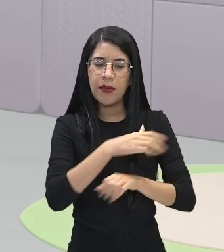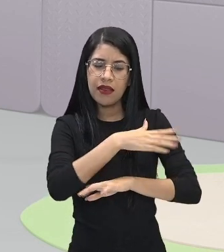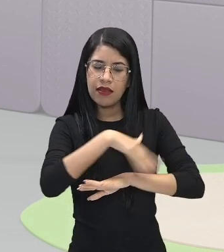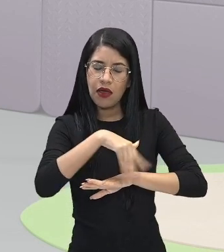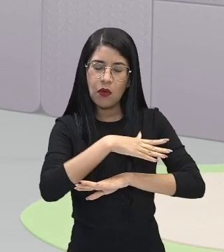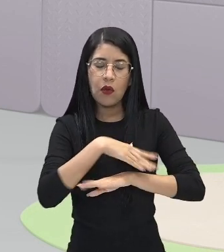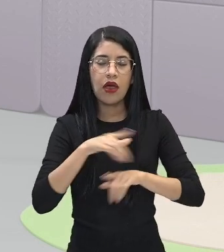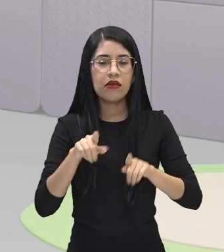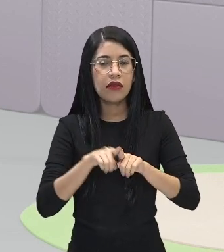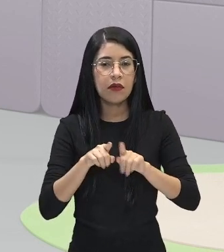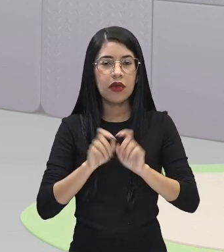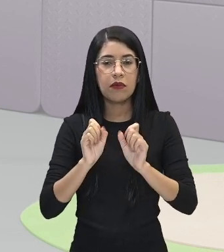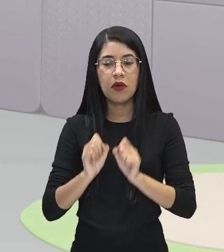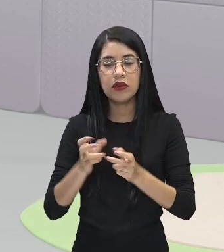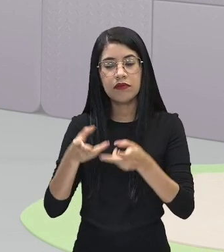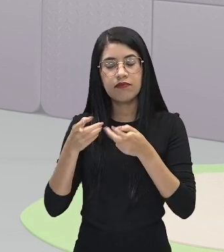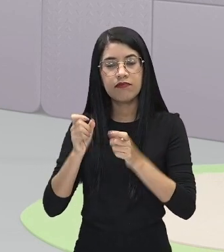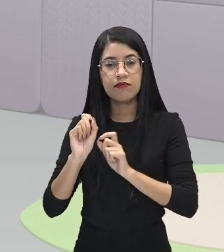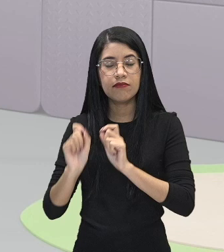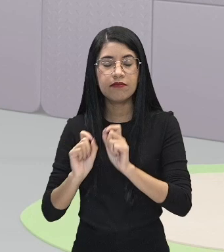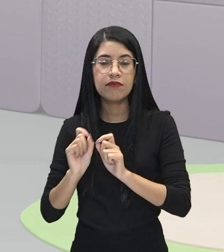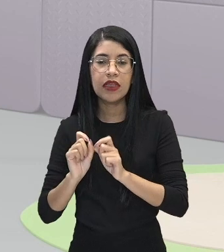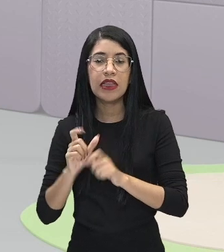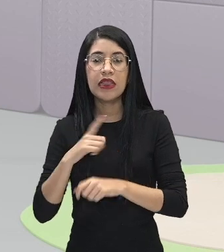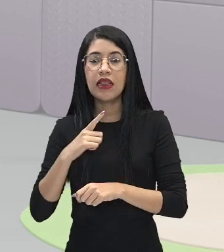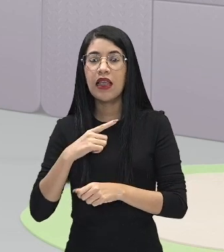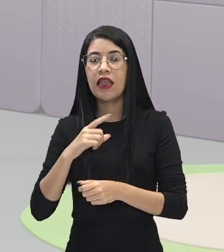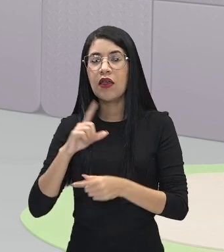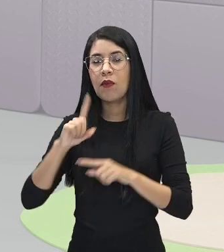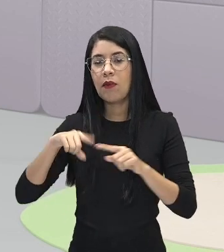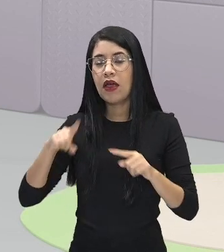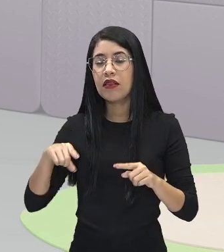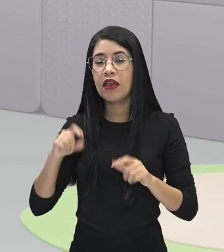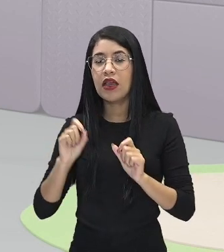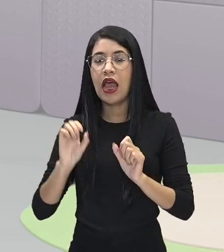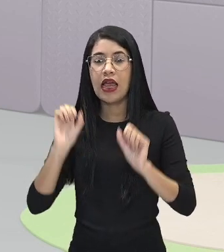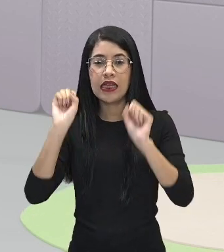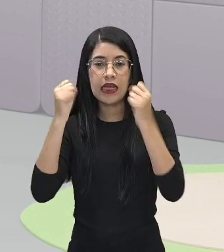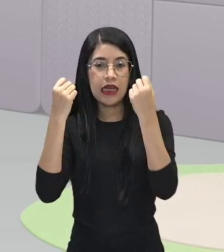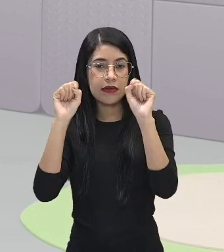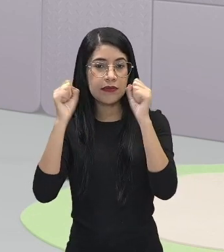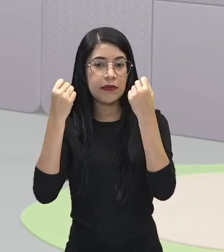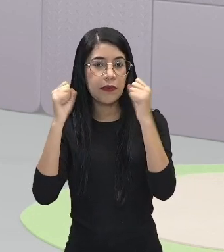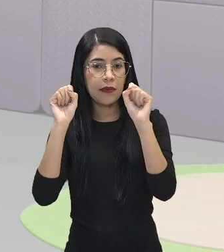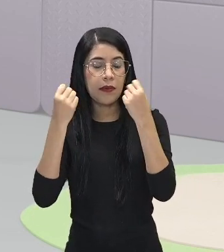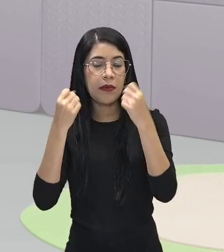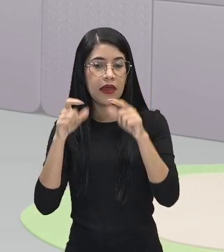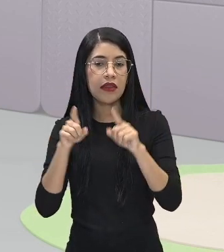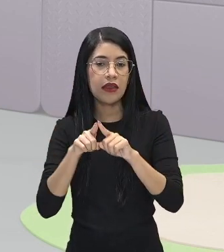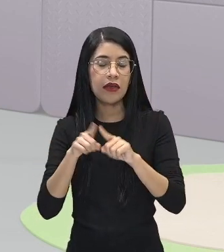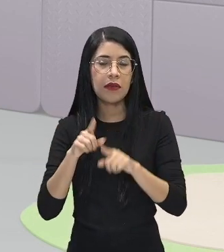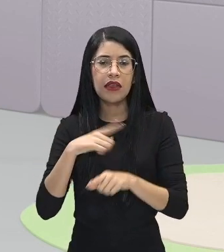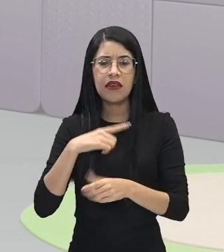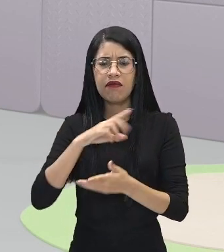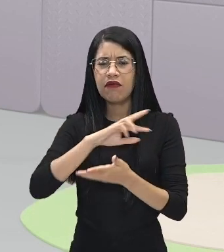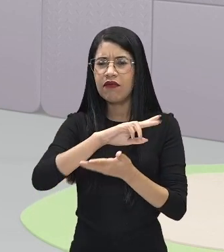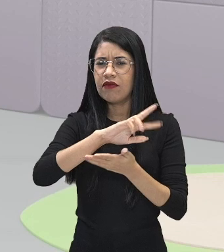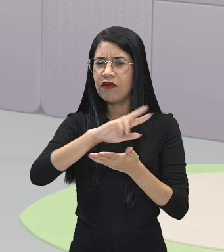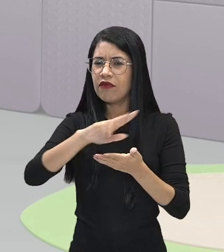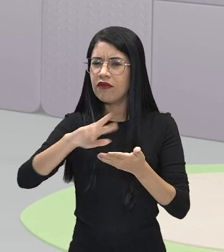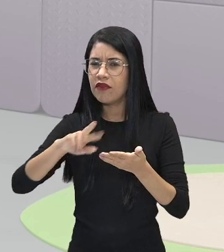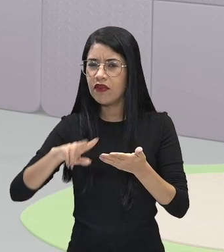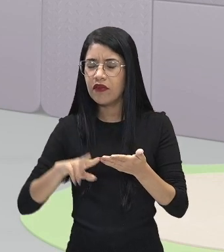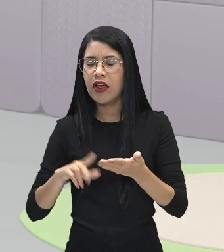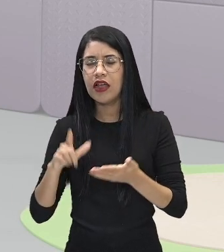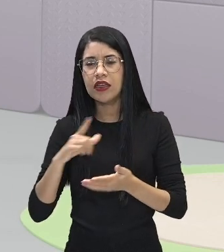mas você também pode observar que existem esses objetos em academias, por exemplo, né? Existem lá vários aparelhos